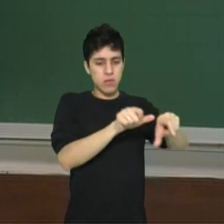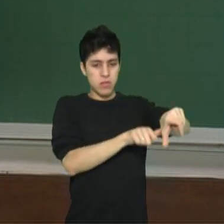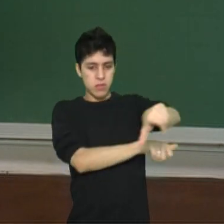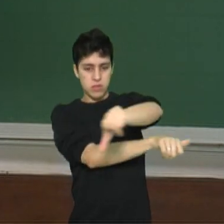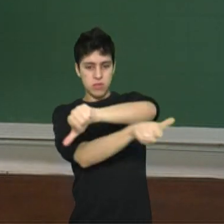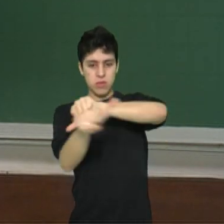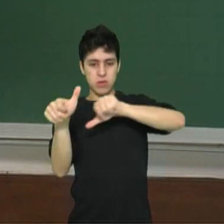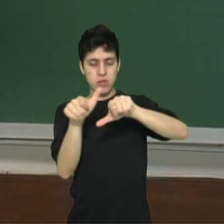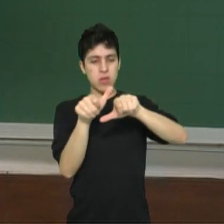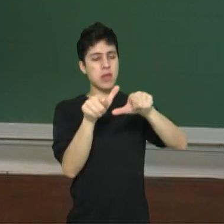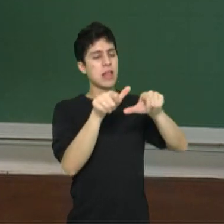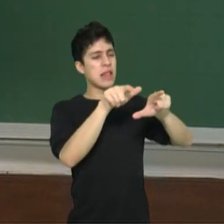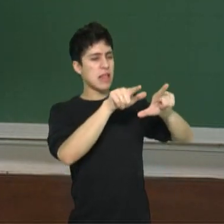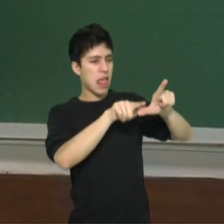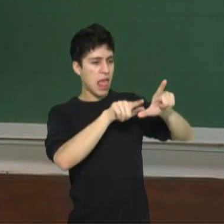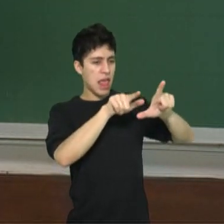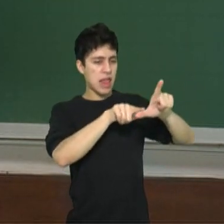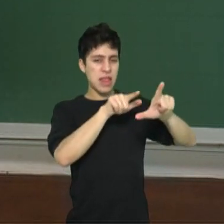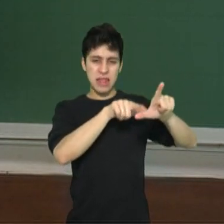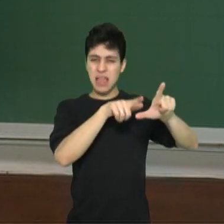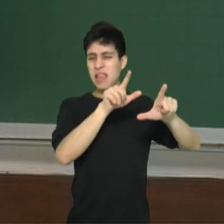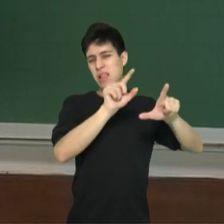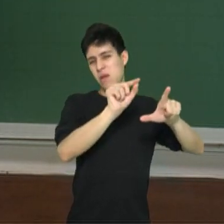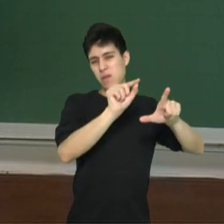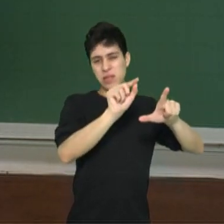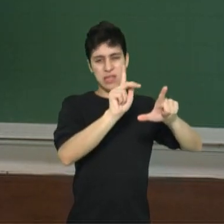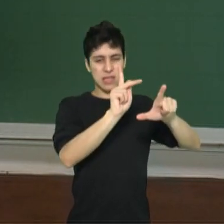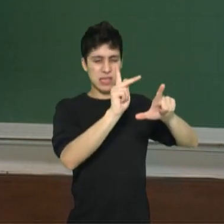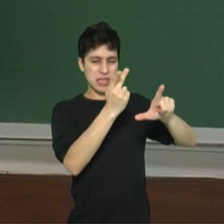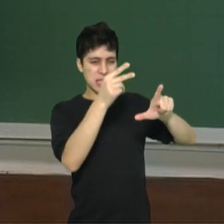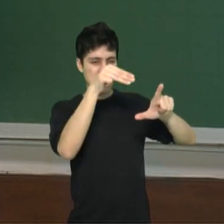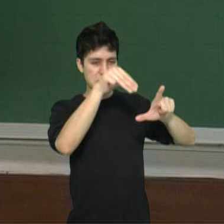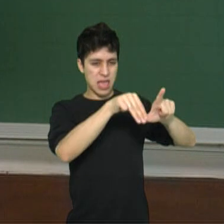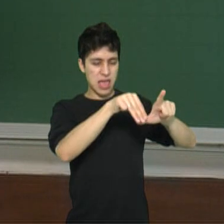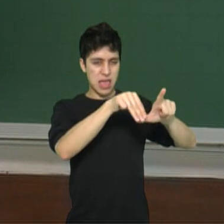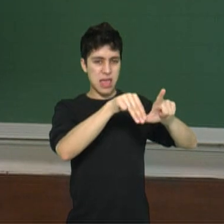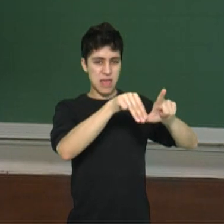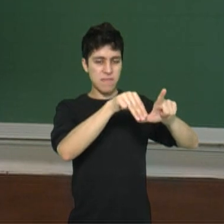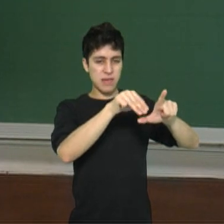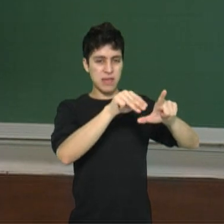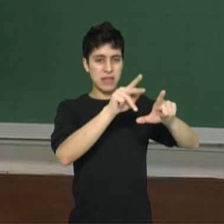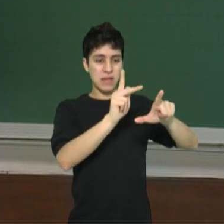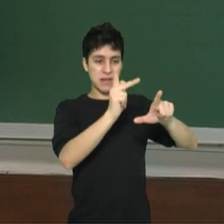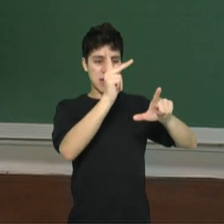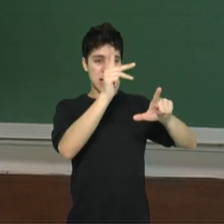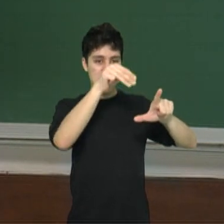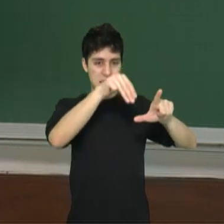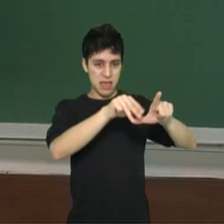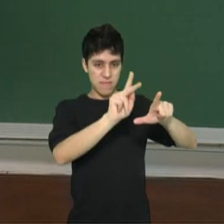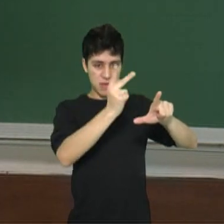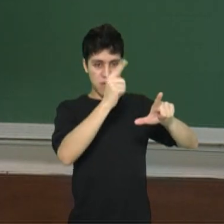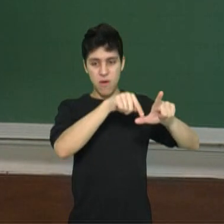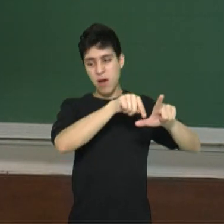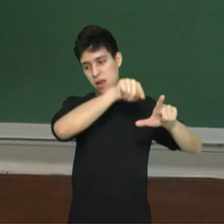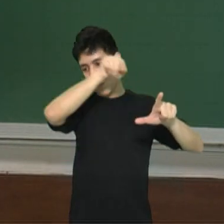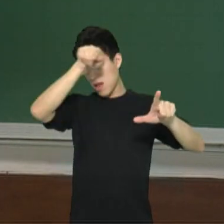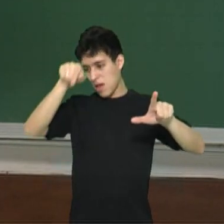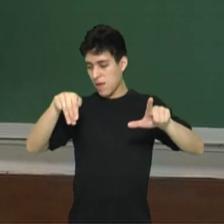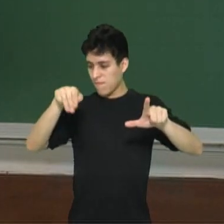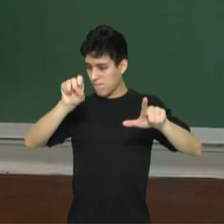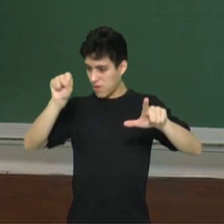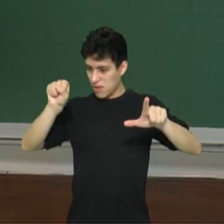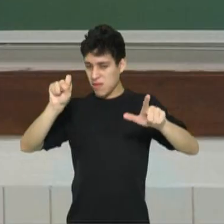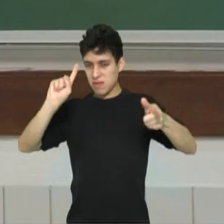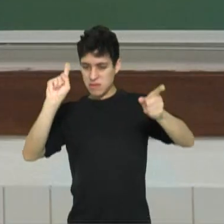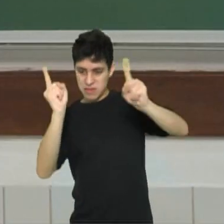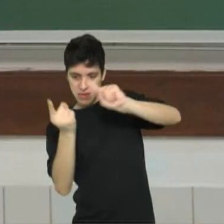de unidades de medida de quilômetros por hora para metros por segundo e vice-versa. Então, vamos lá aprender? É